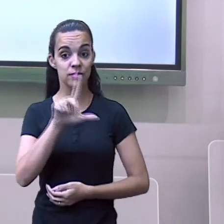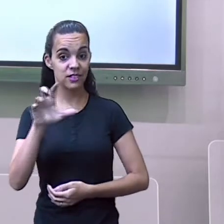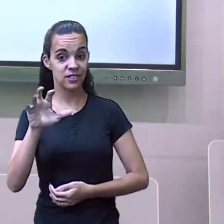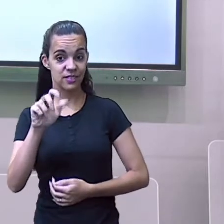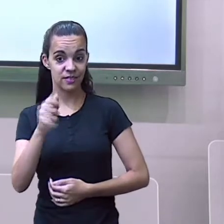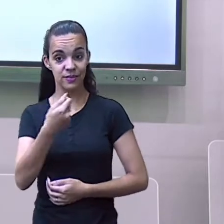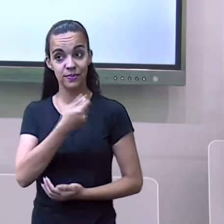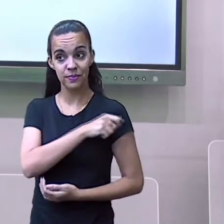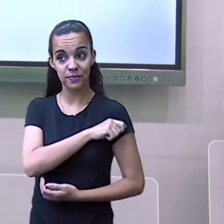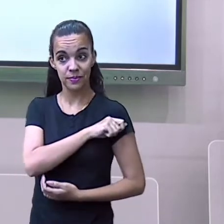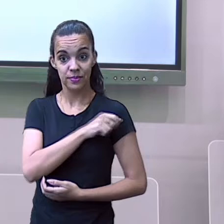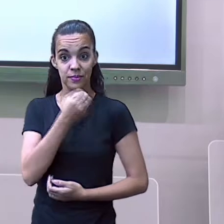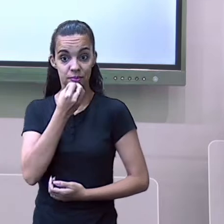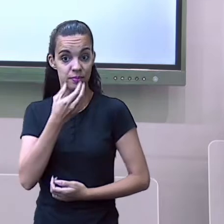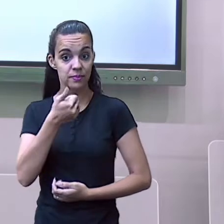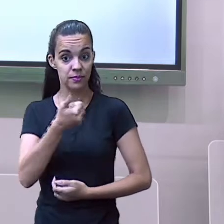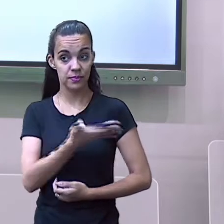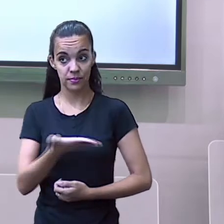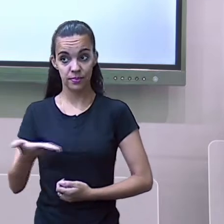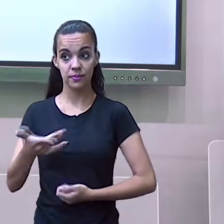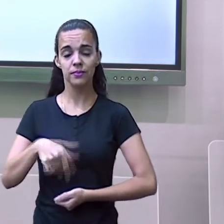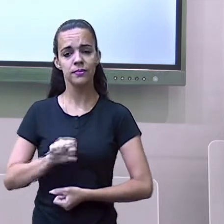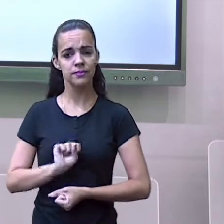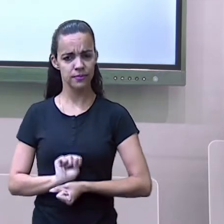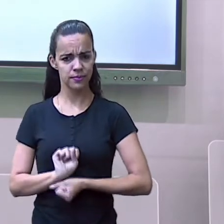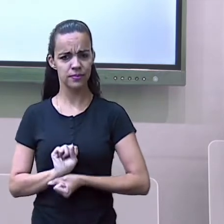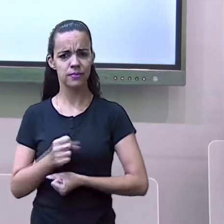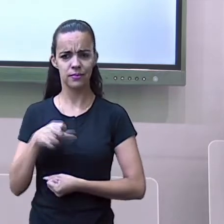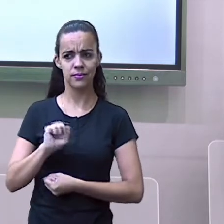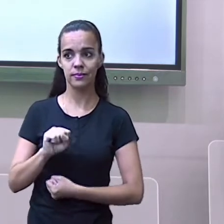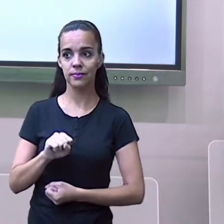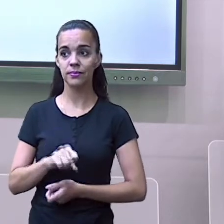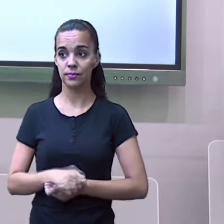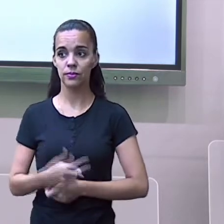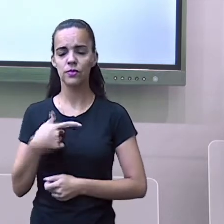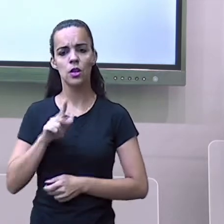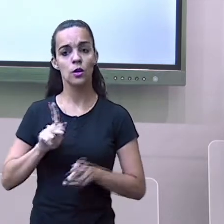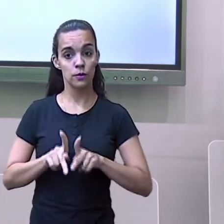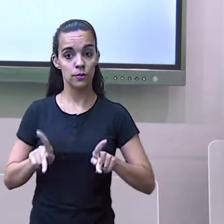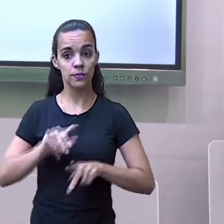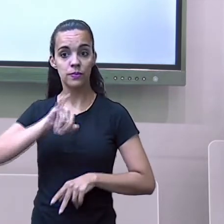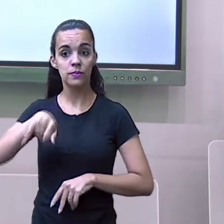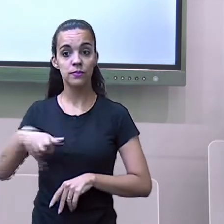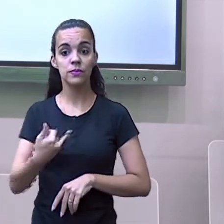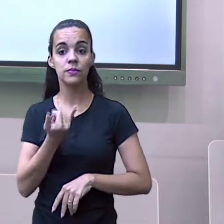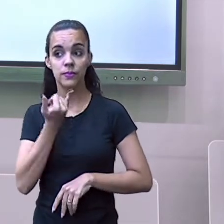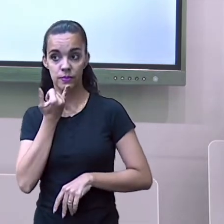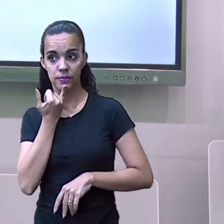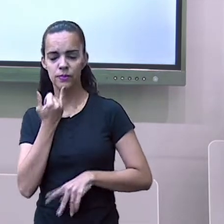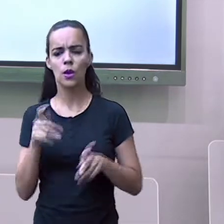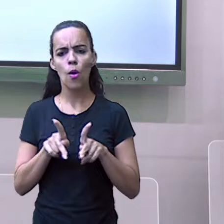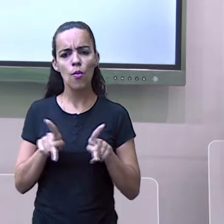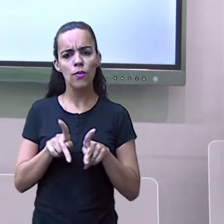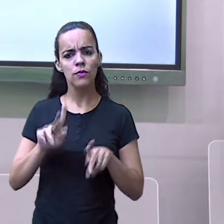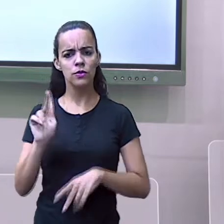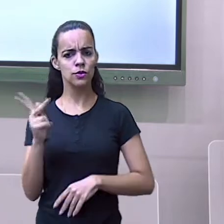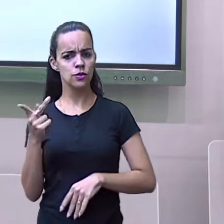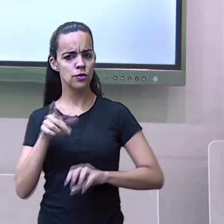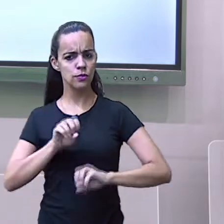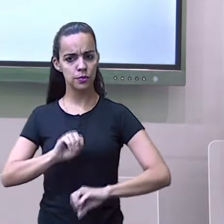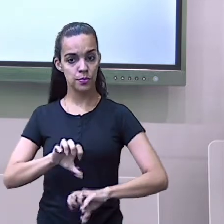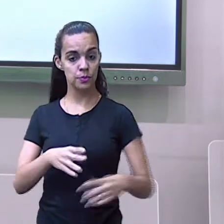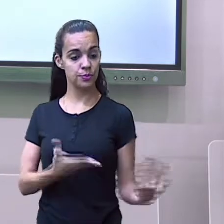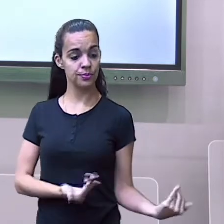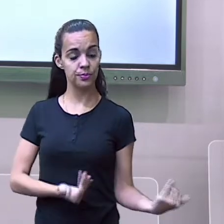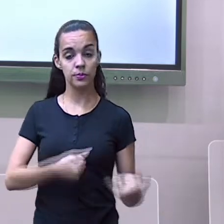Olá, estudantes! Tudo bem com vocês? Espero que sim! Me chamo Jaqueline e sou professora de História da Educação